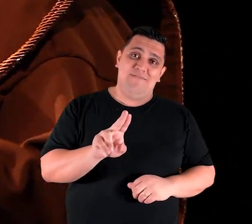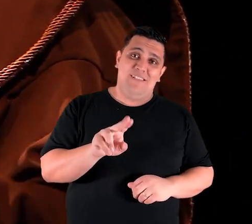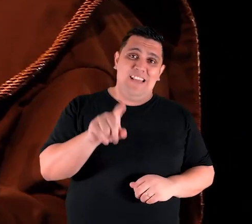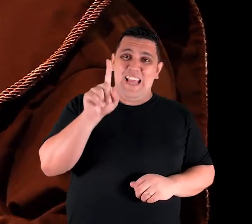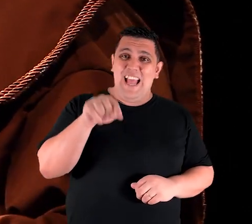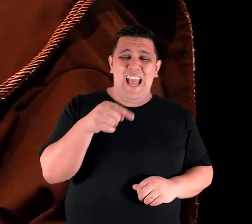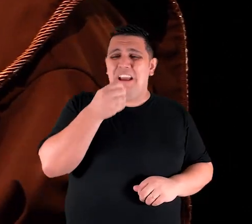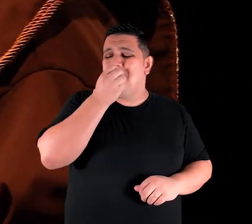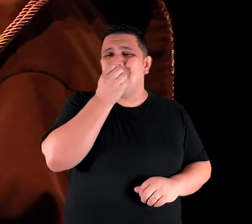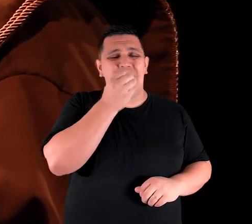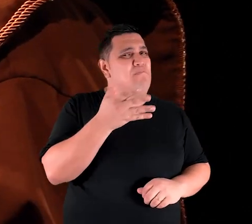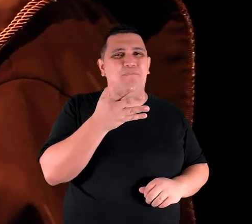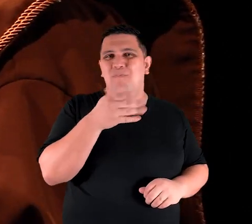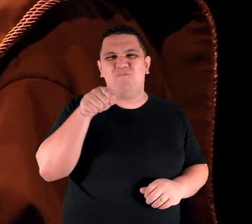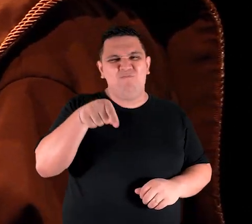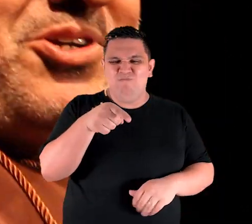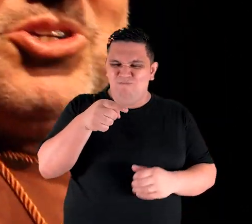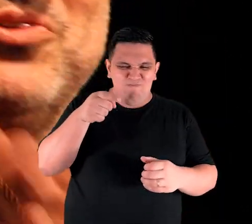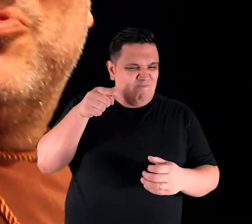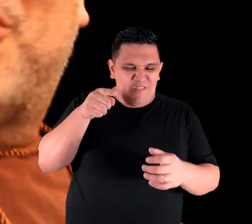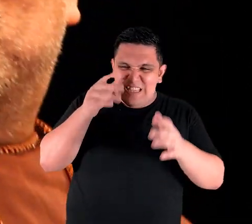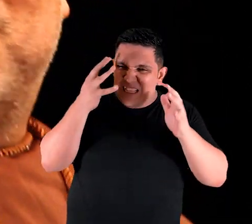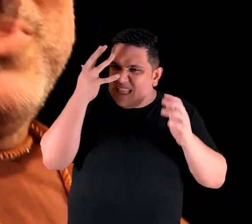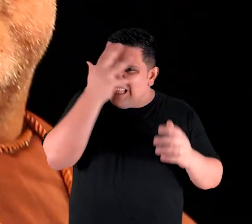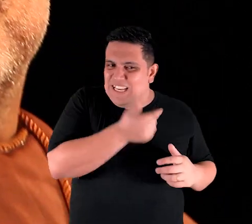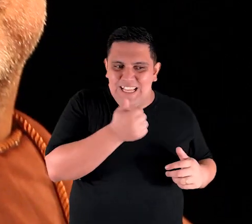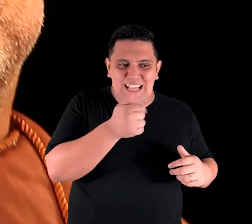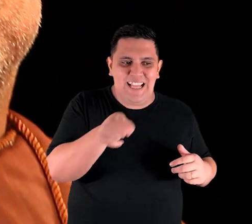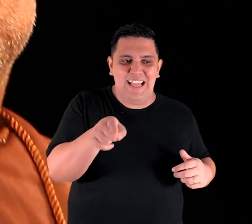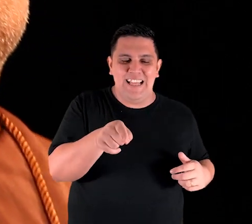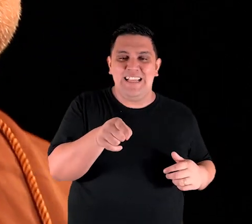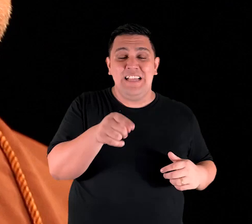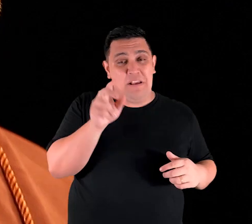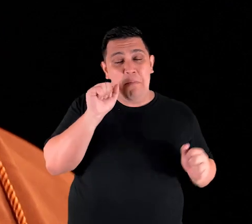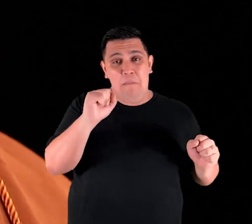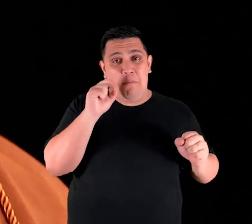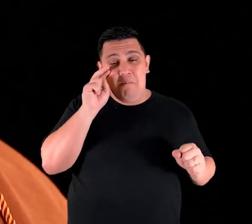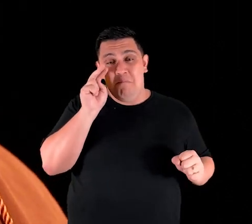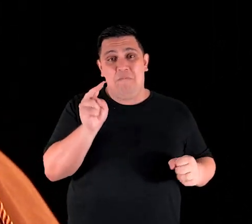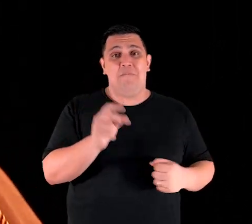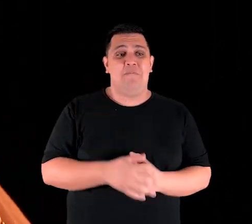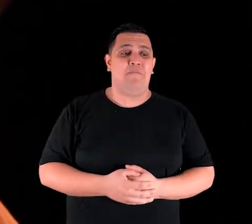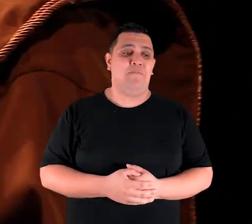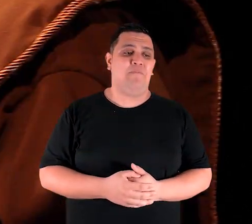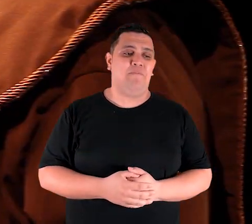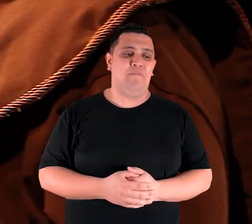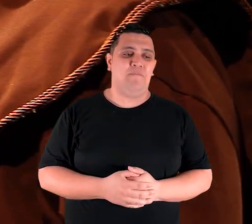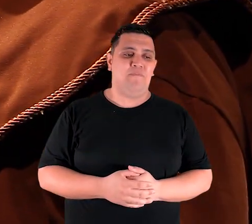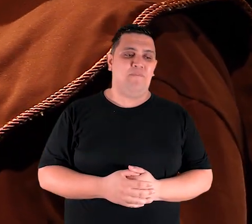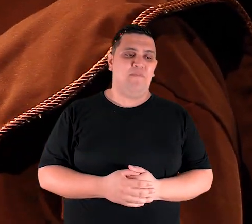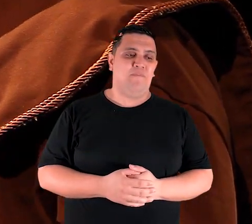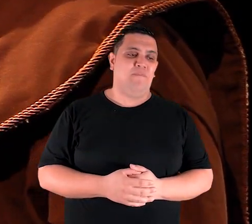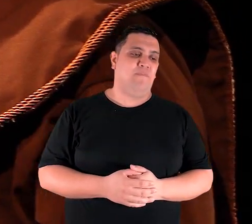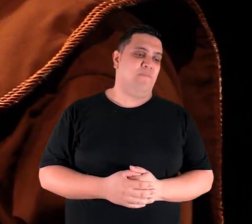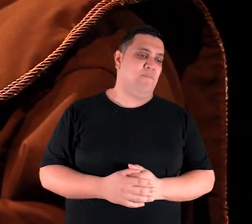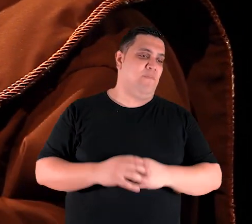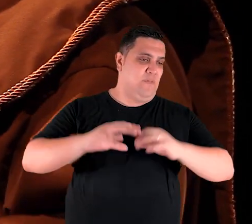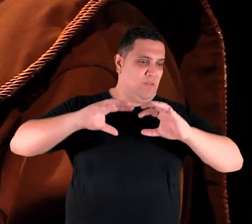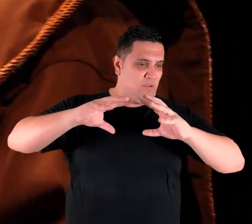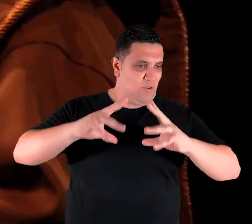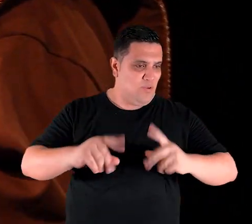É tão cristalino. Chega um tal de Pedro e ele quer todo o